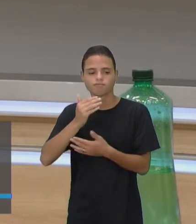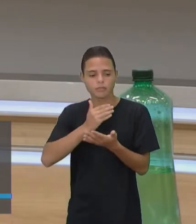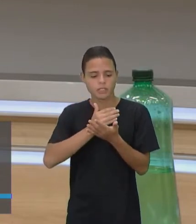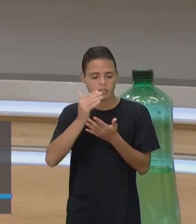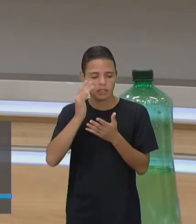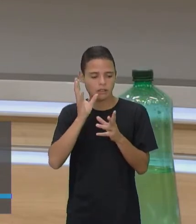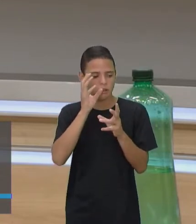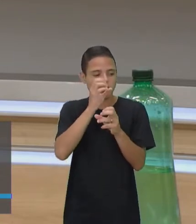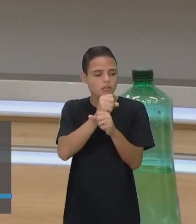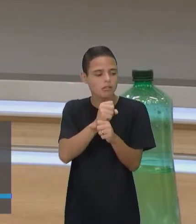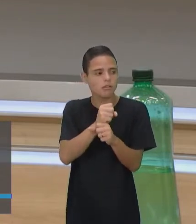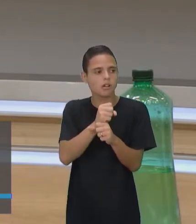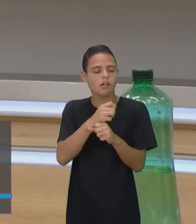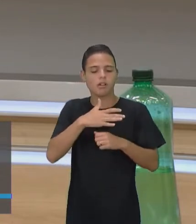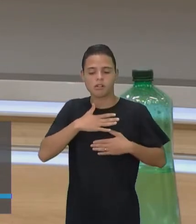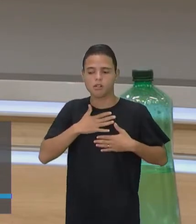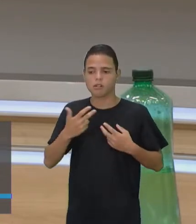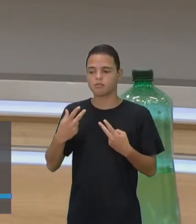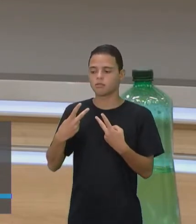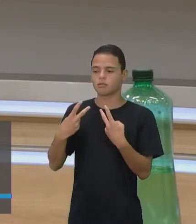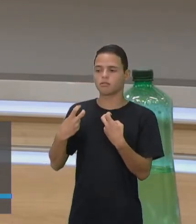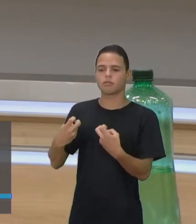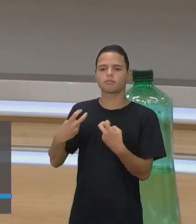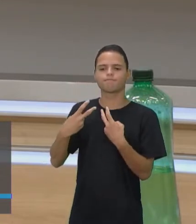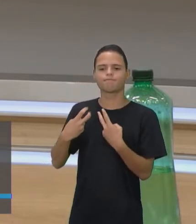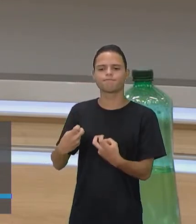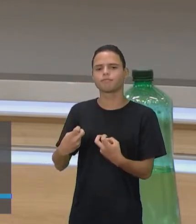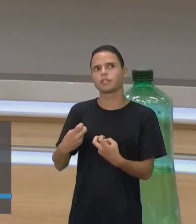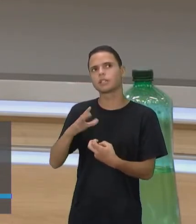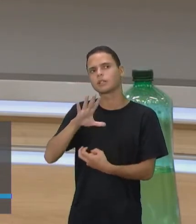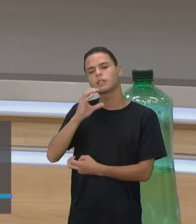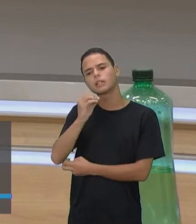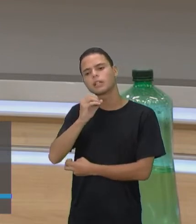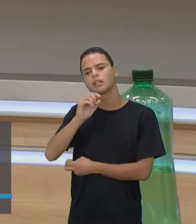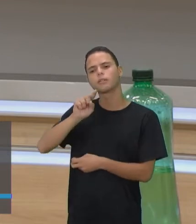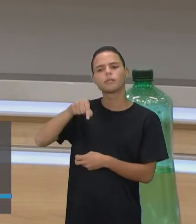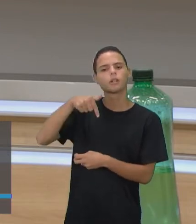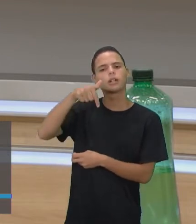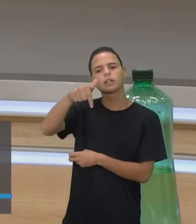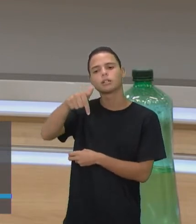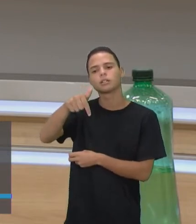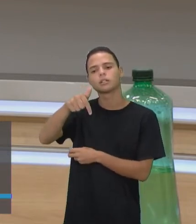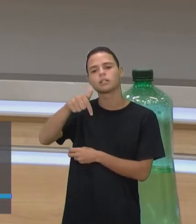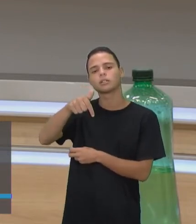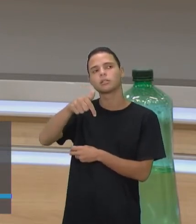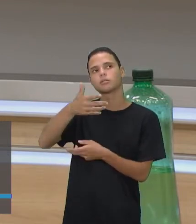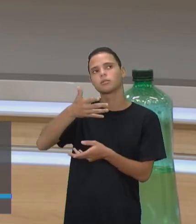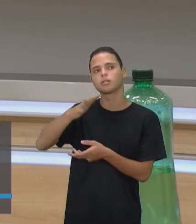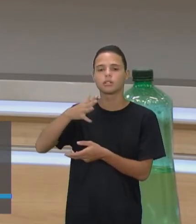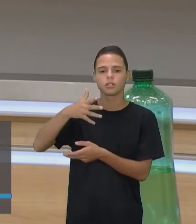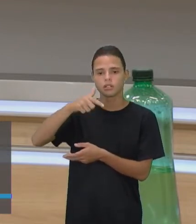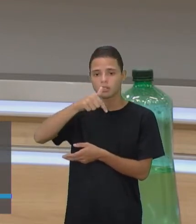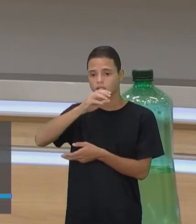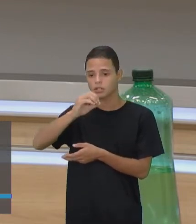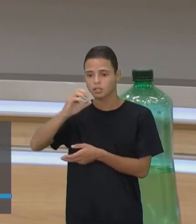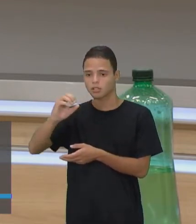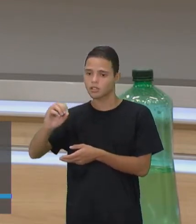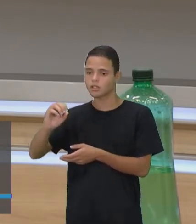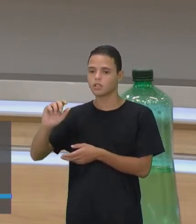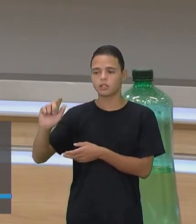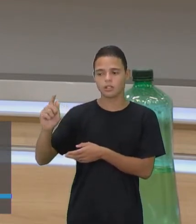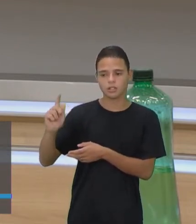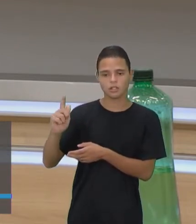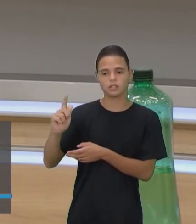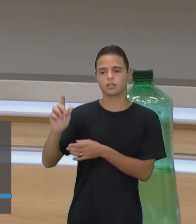cálculo e eu vi que na minha média eu gero, né, 0,7, ou seja, 700 gramas de lixo por